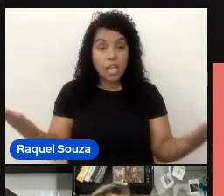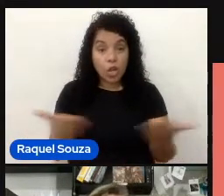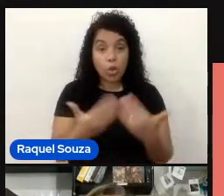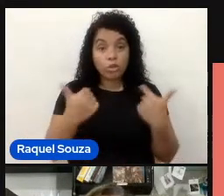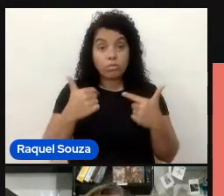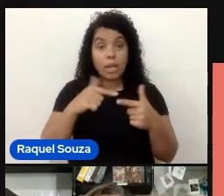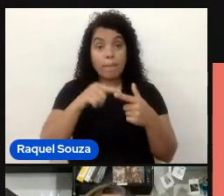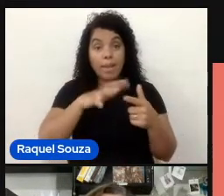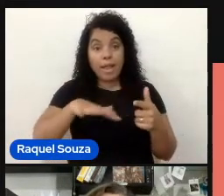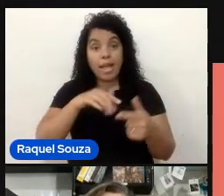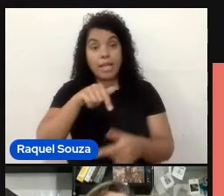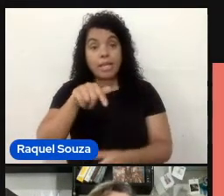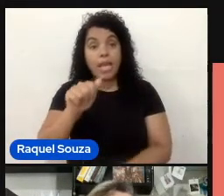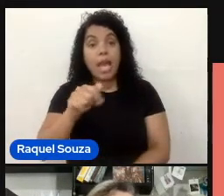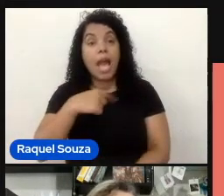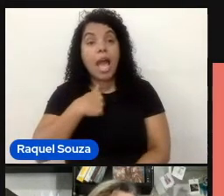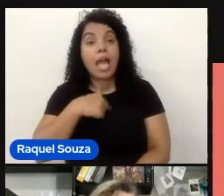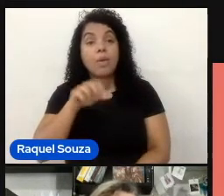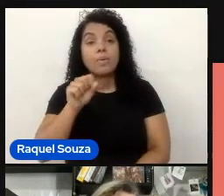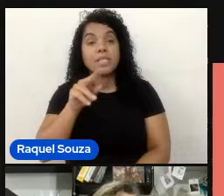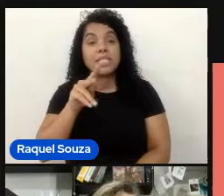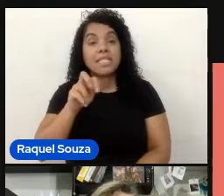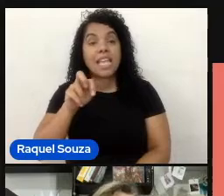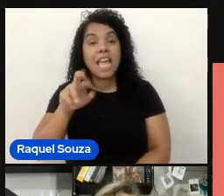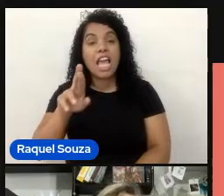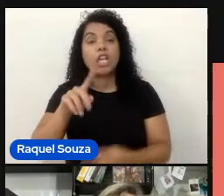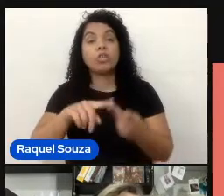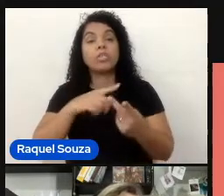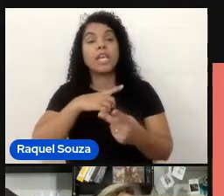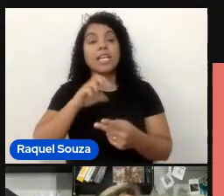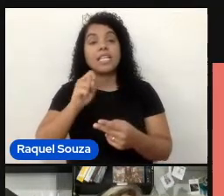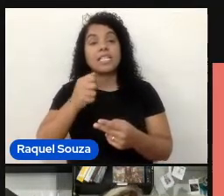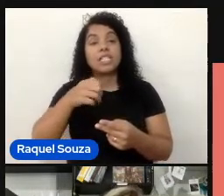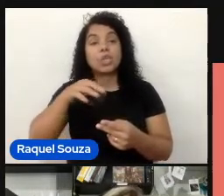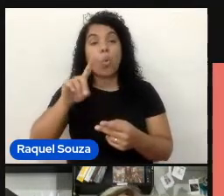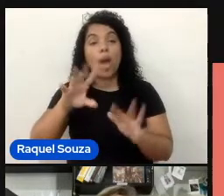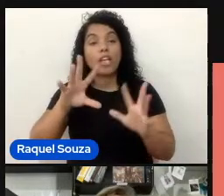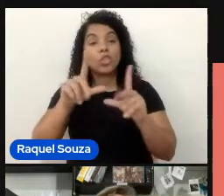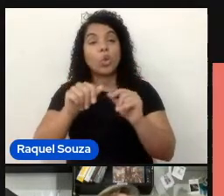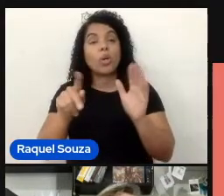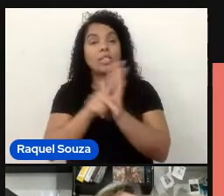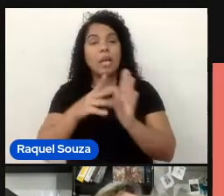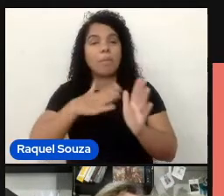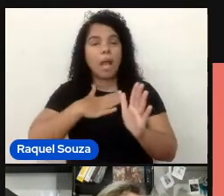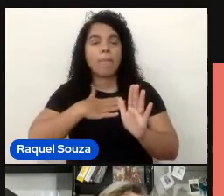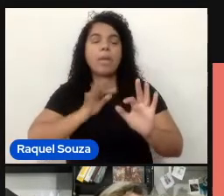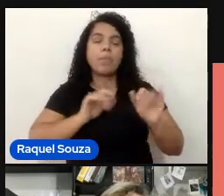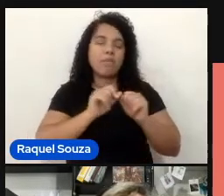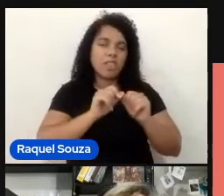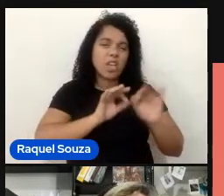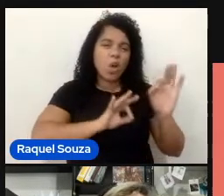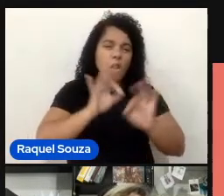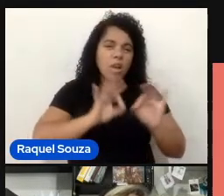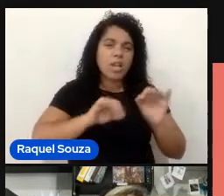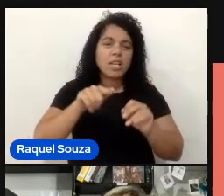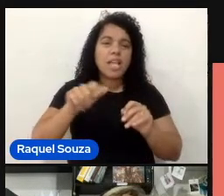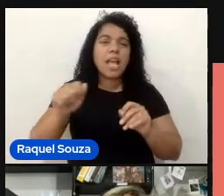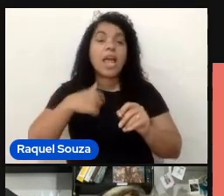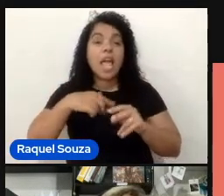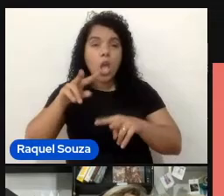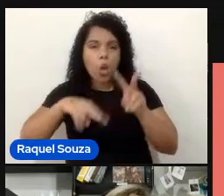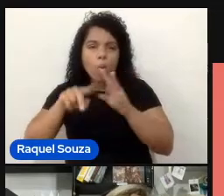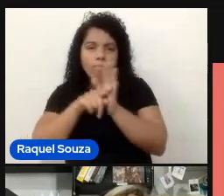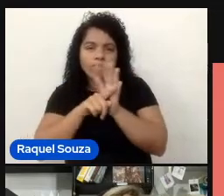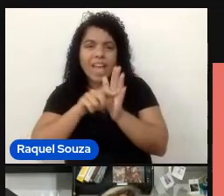sou sênior, tenho uma squad todinha para mim, para ajudar a organizar, fazer toda a parte de QA. Sou analista mesmo, não